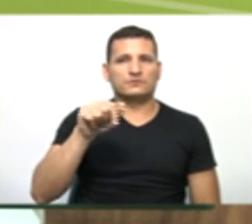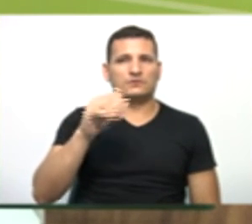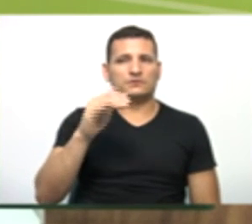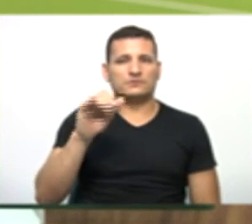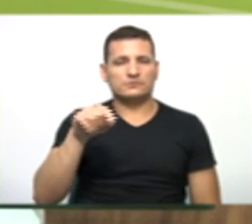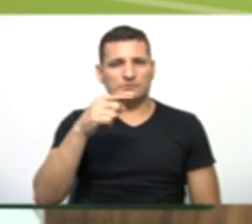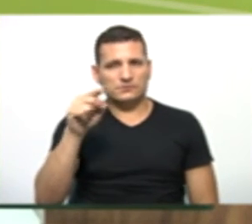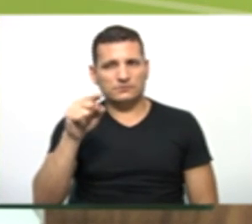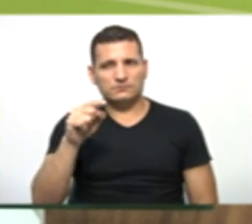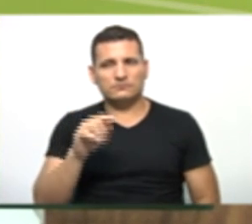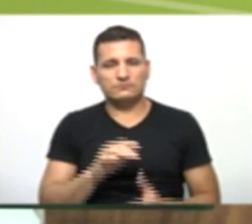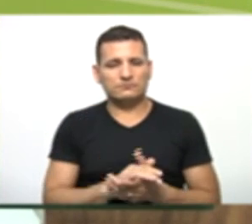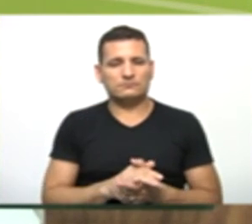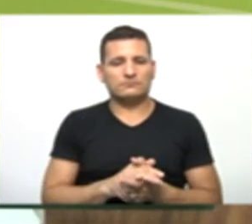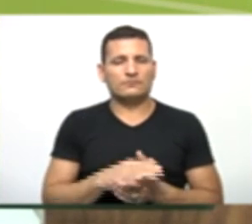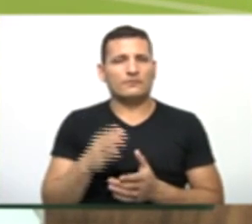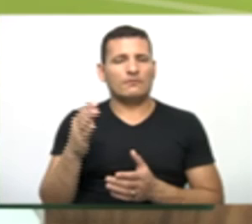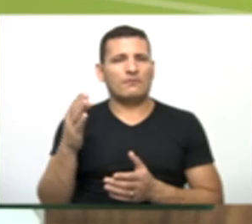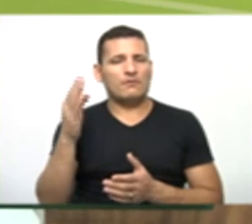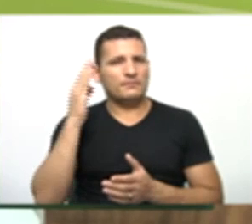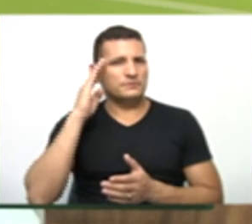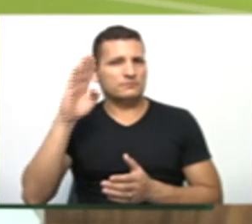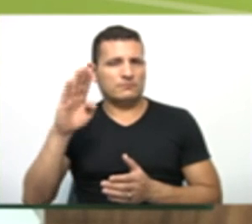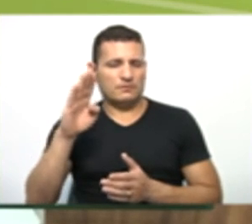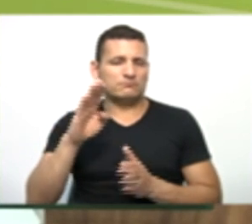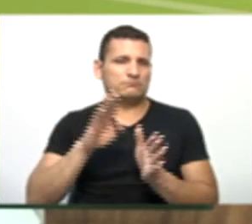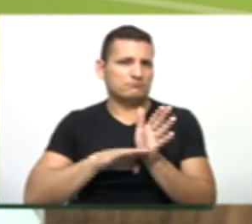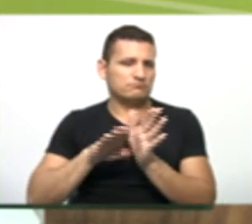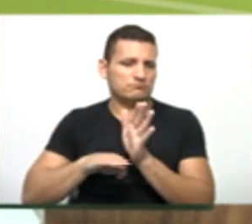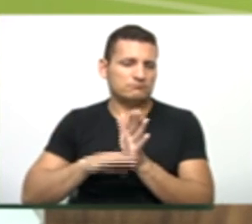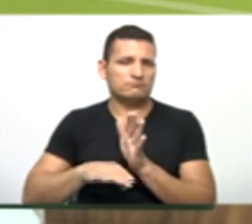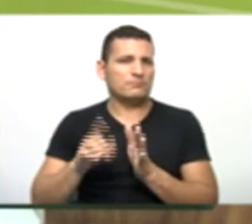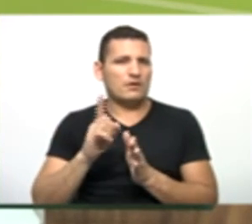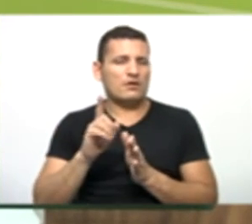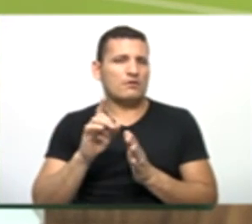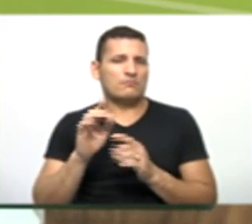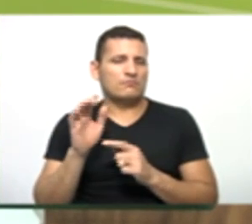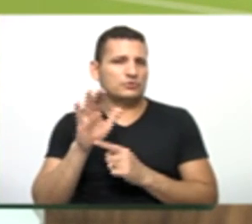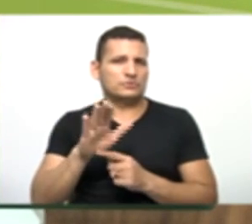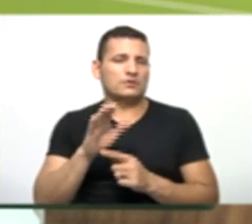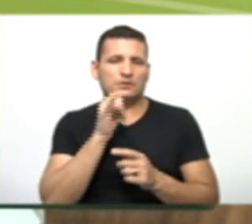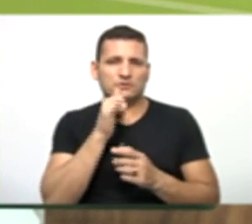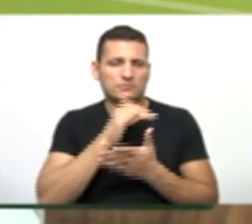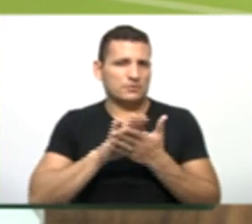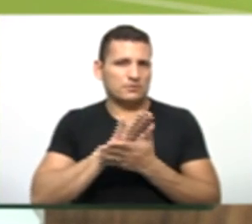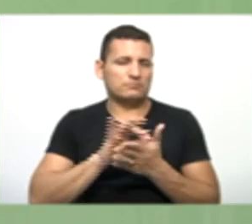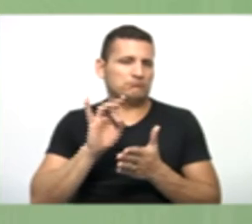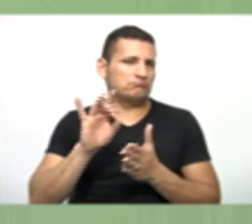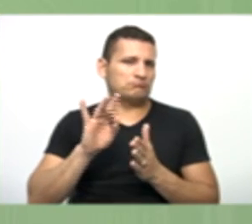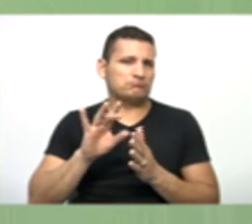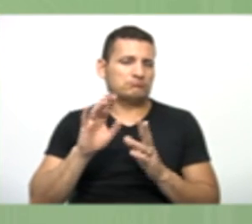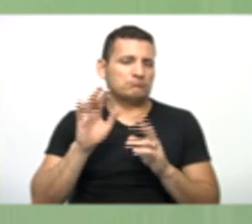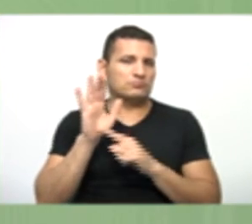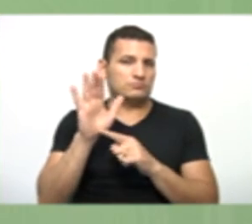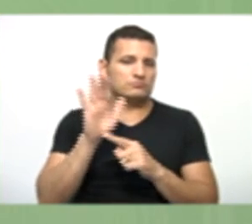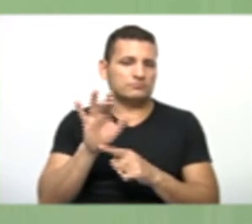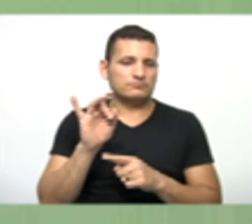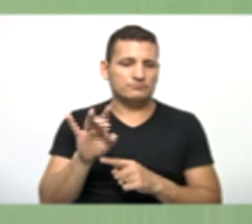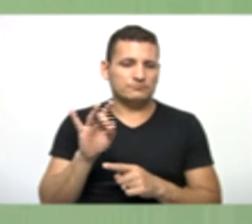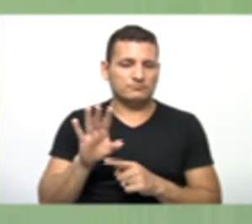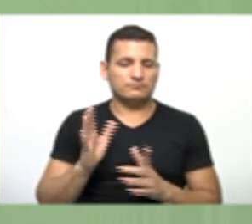abordar os principais métodos de amortização. Não vamos trabalhar nenhum exemplo, só citar os métodos de amortização, já que foi um conteúdo recente.